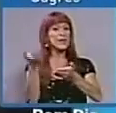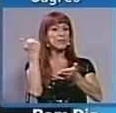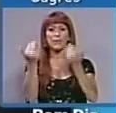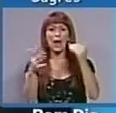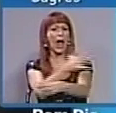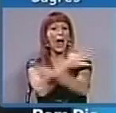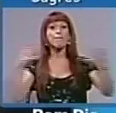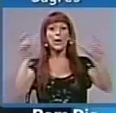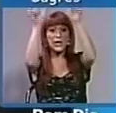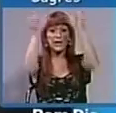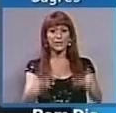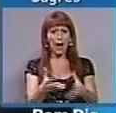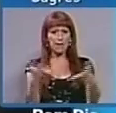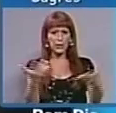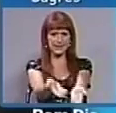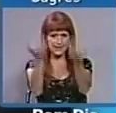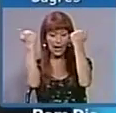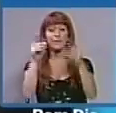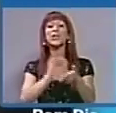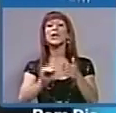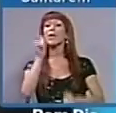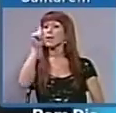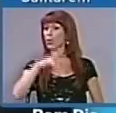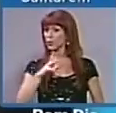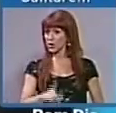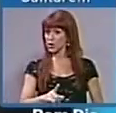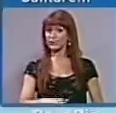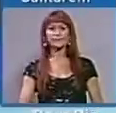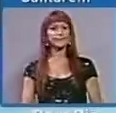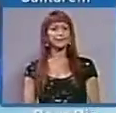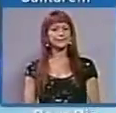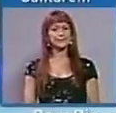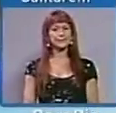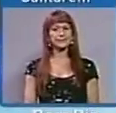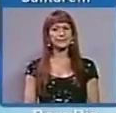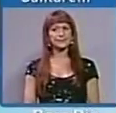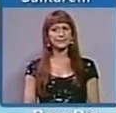elimina o hífen da maioria das locuções. Assim se escreve em bom português.